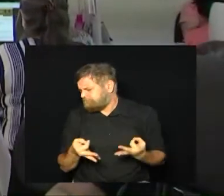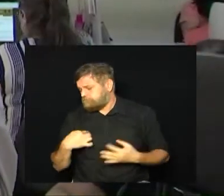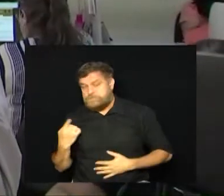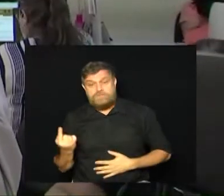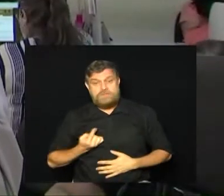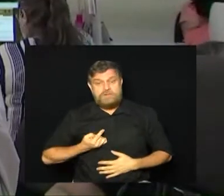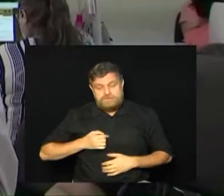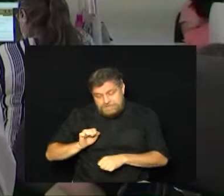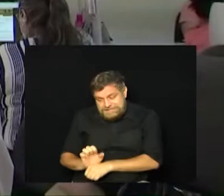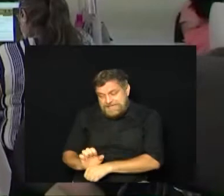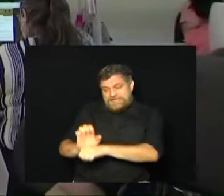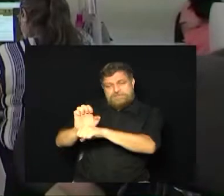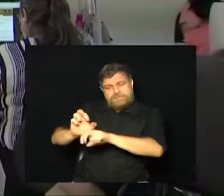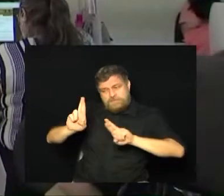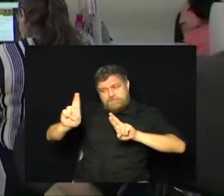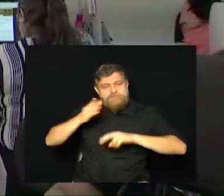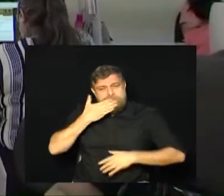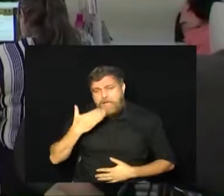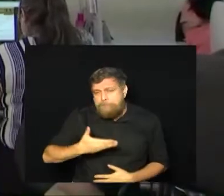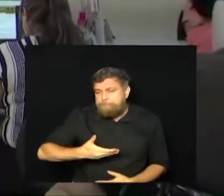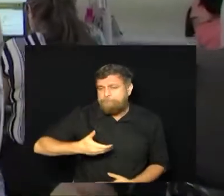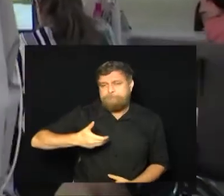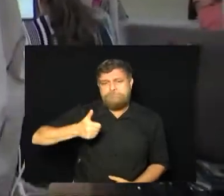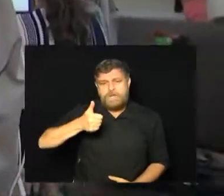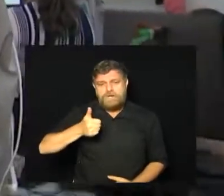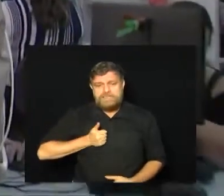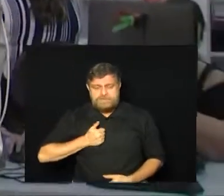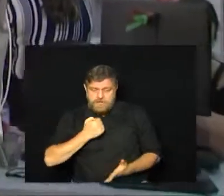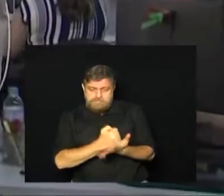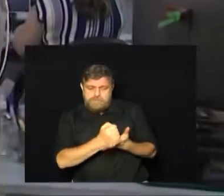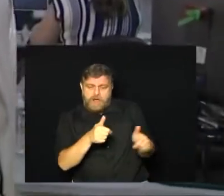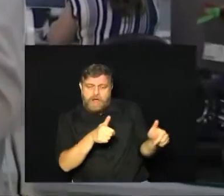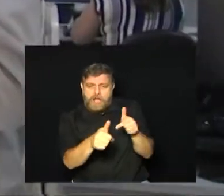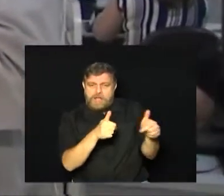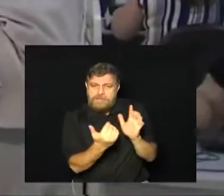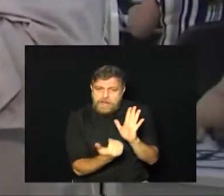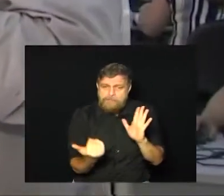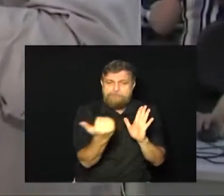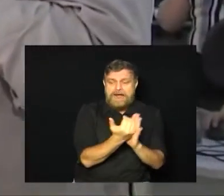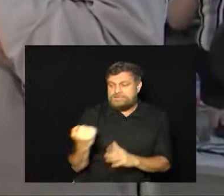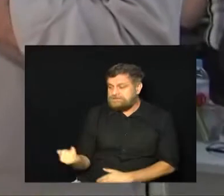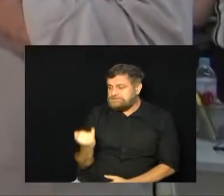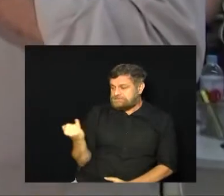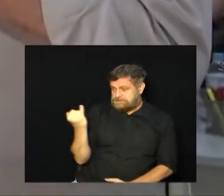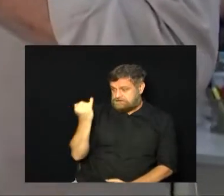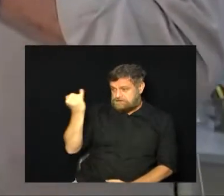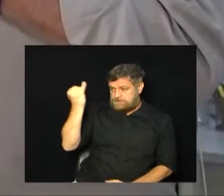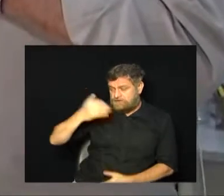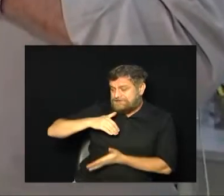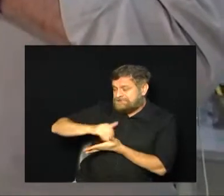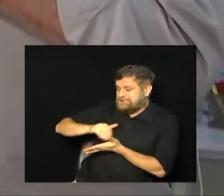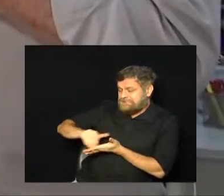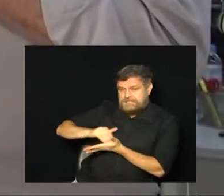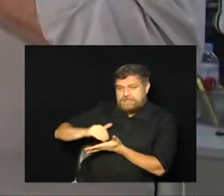muita esperança de que melhore muito a questão do emprego. Importante demais isso, né,